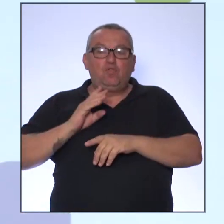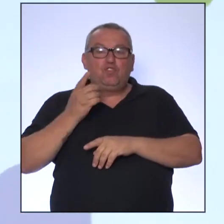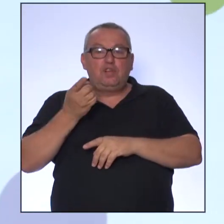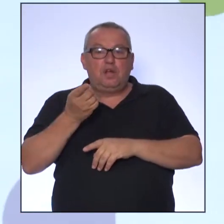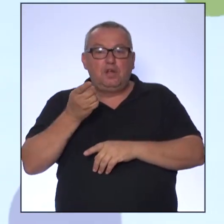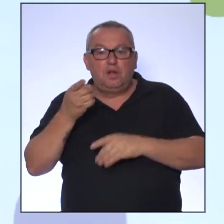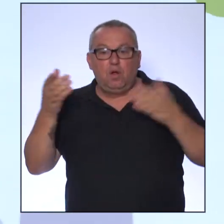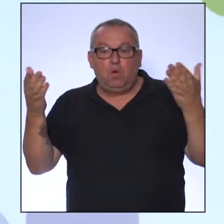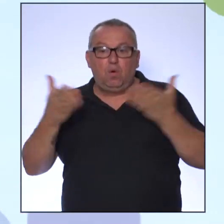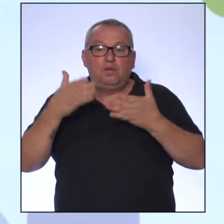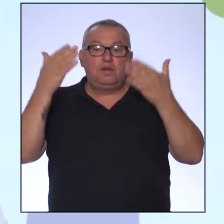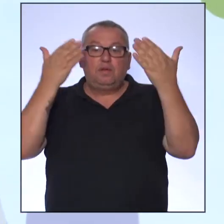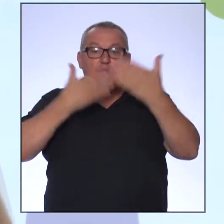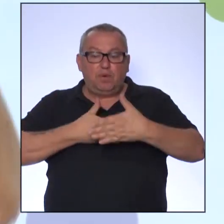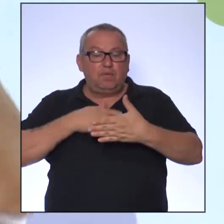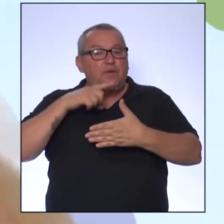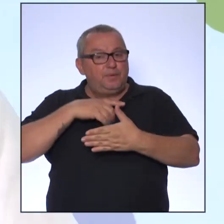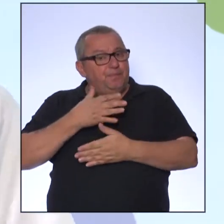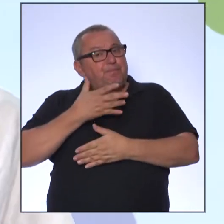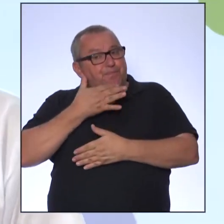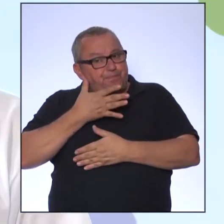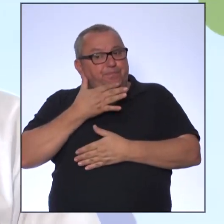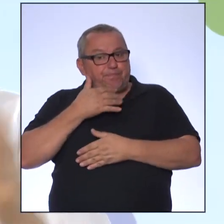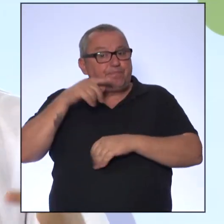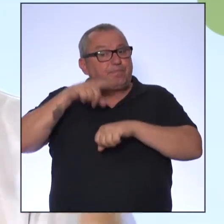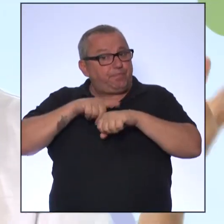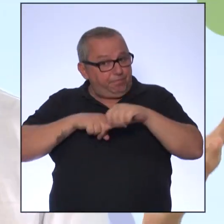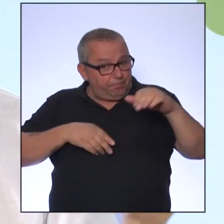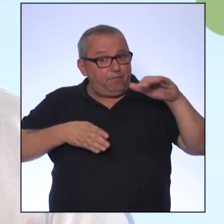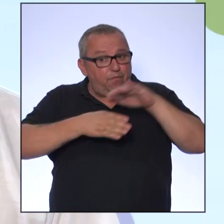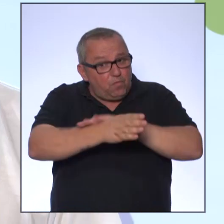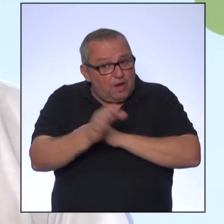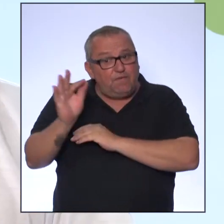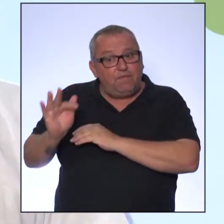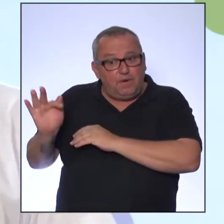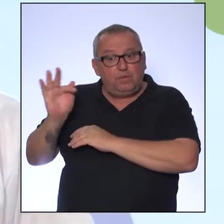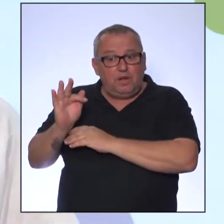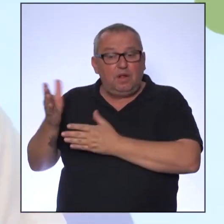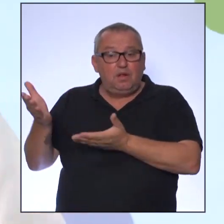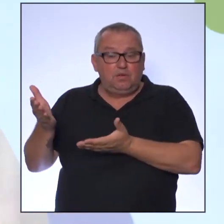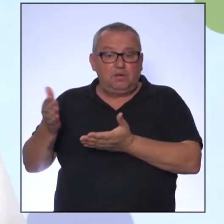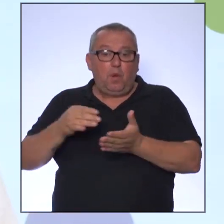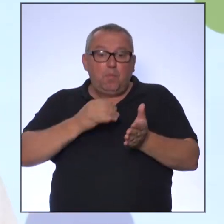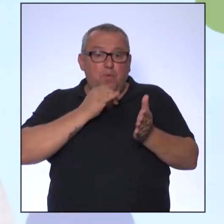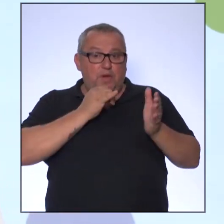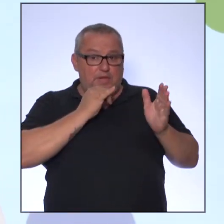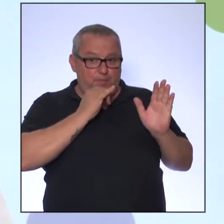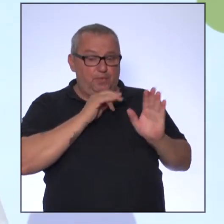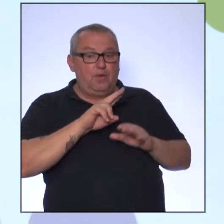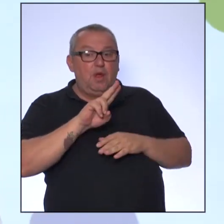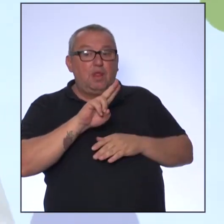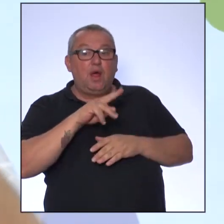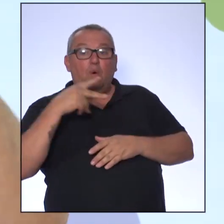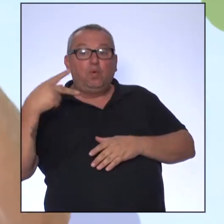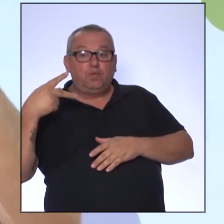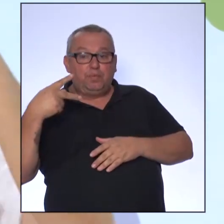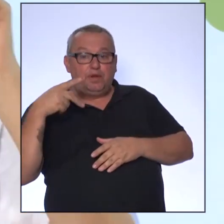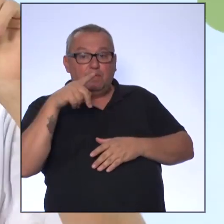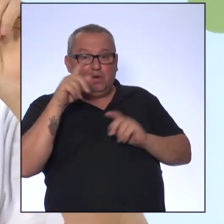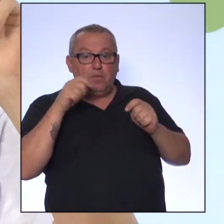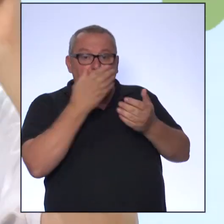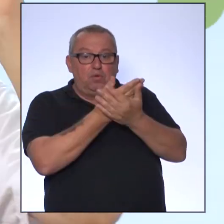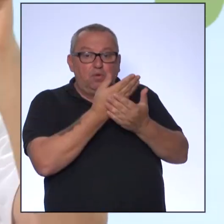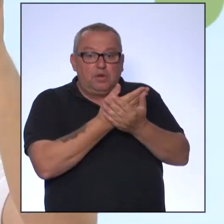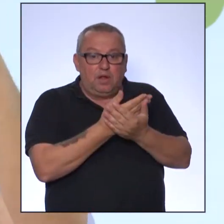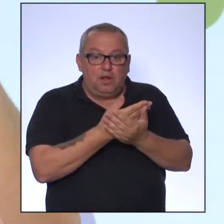provas, hoje, contam muito no acesso ao ensino superior. Então, por exemplo, na USP, você pode estudar